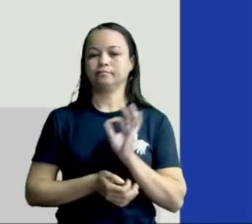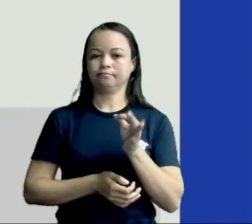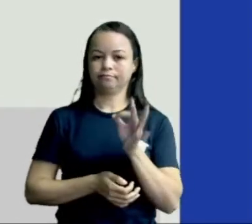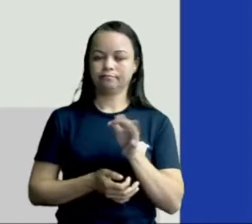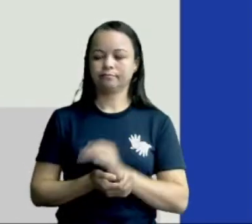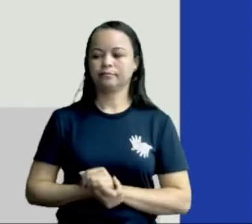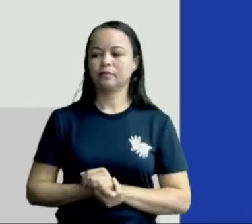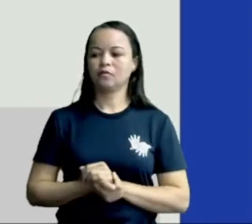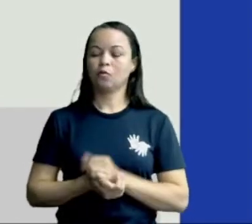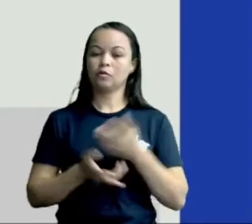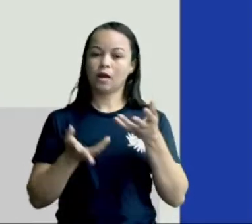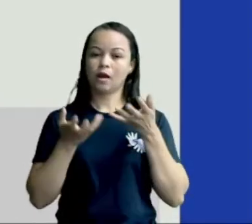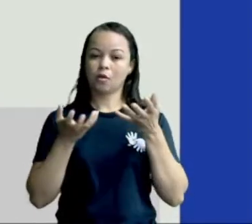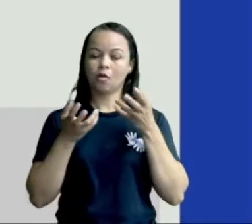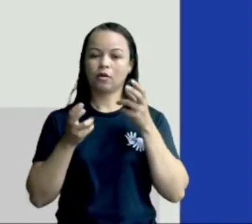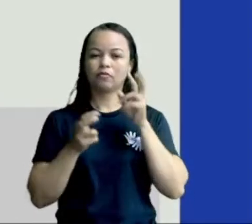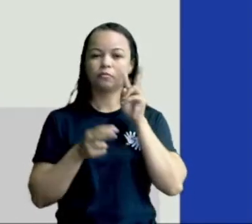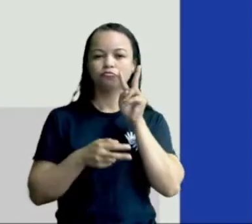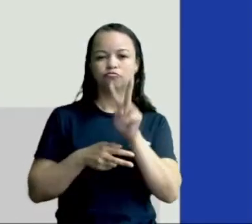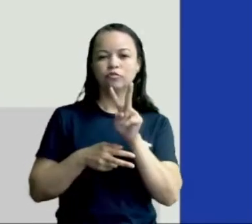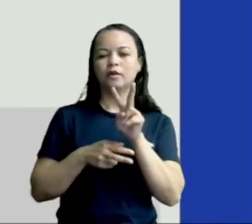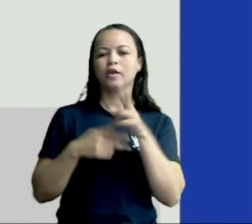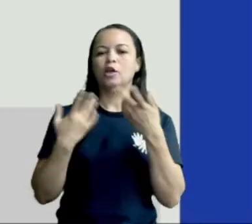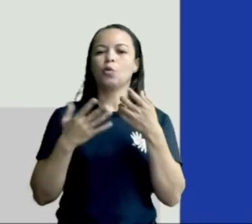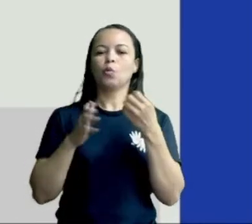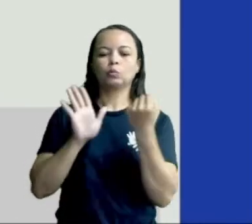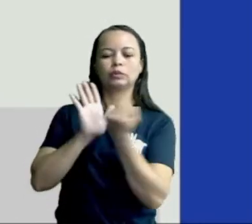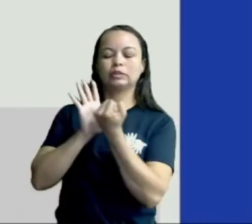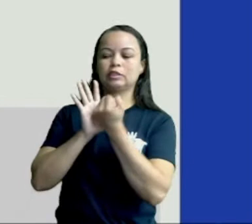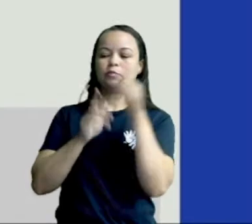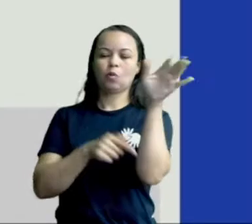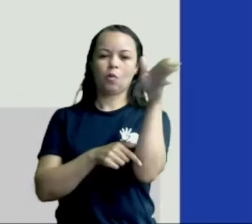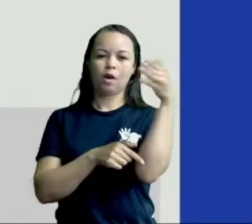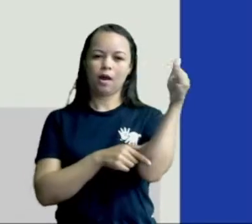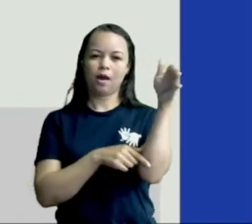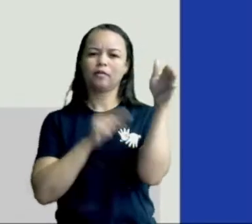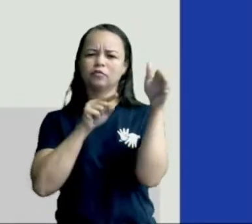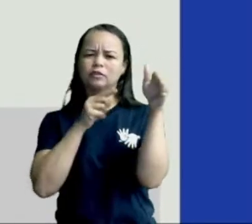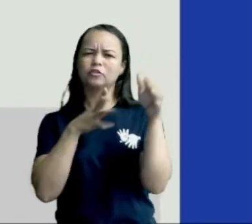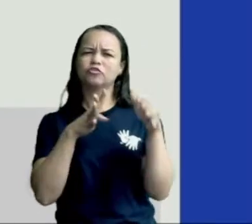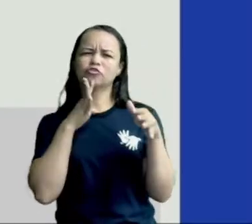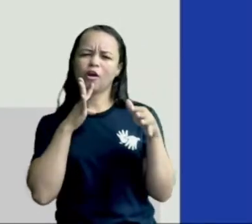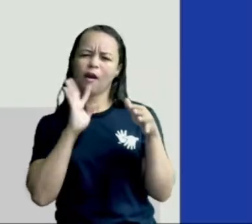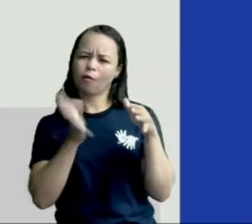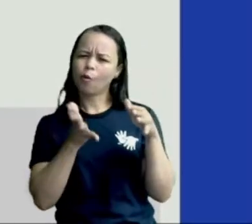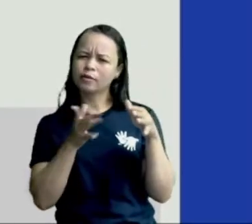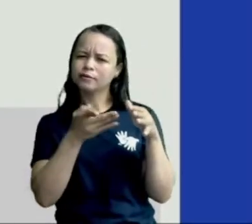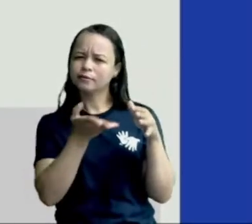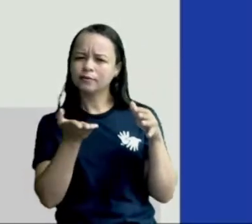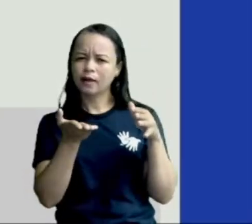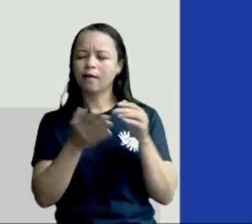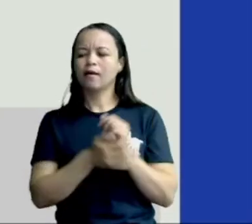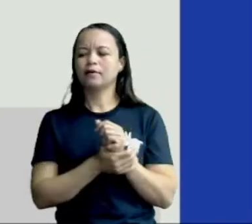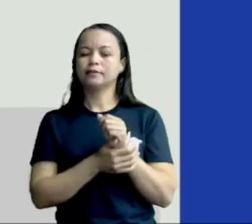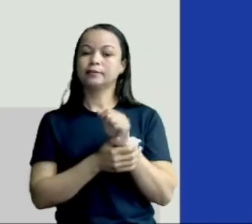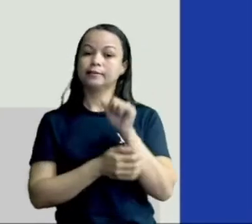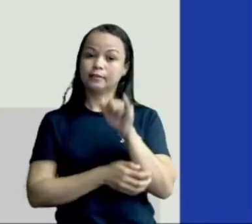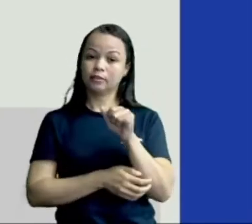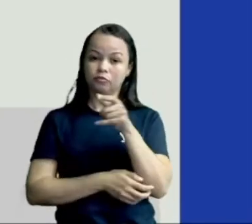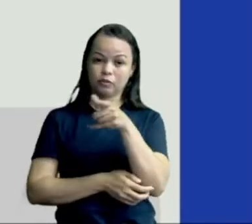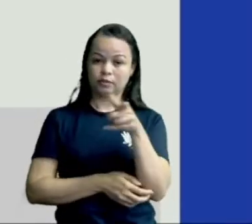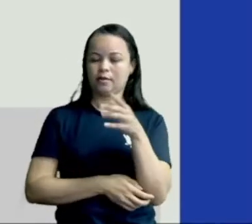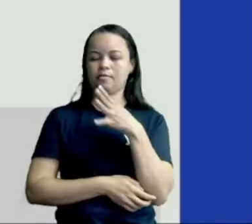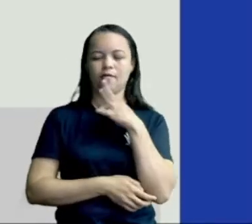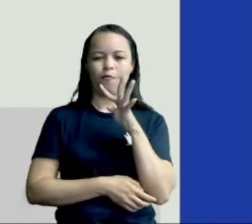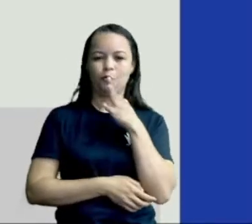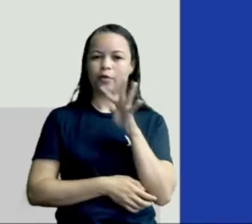Vamos dar uma olhada nos símbolos da bandeira. Você já conhecia a bandeira da sua cidade? Então, se você não conhecia, essa é a bandeira de Vitória